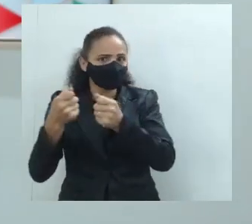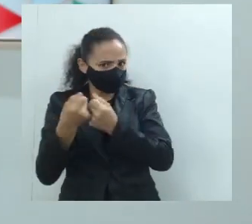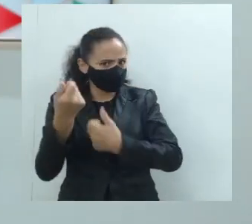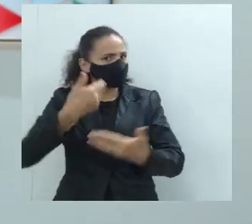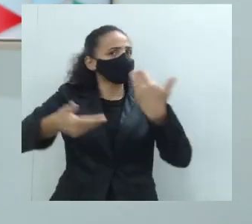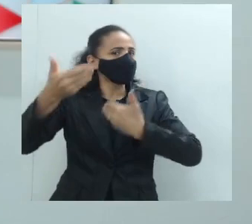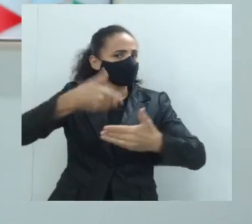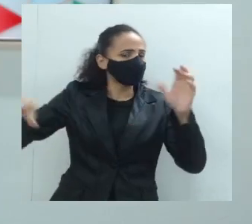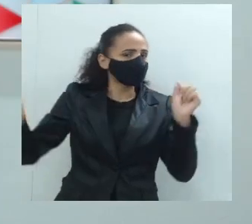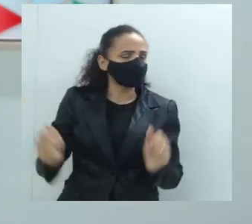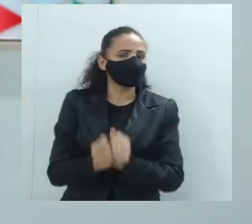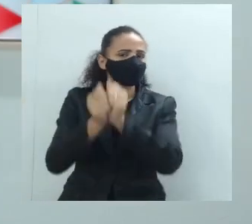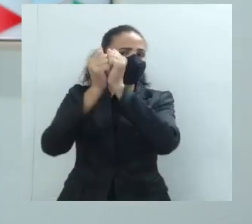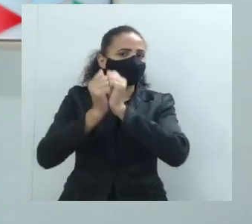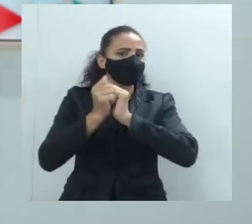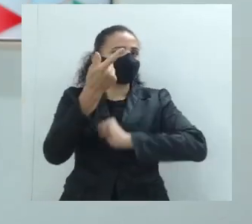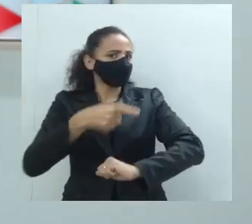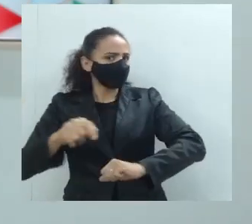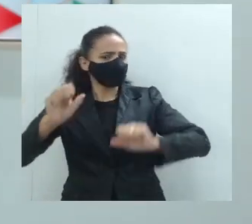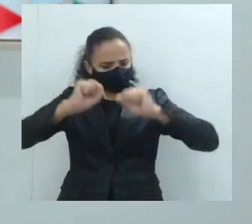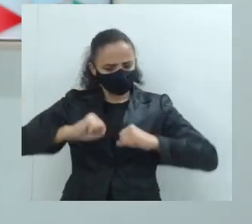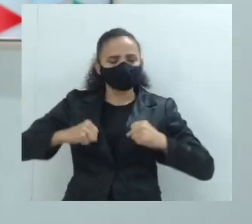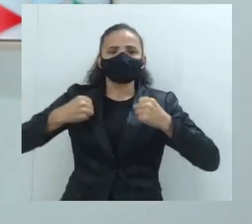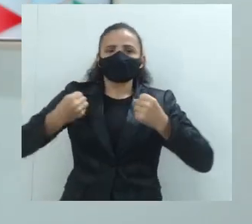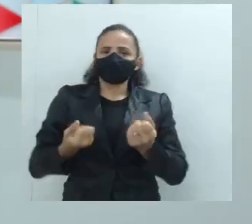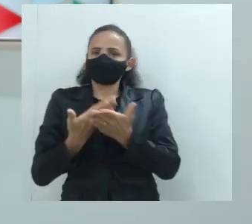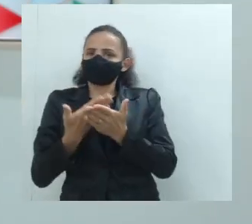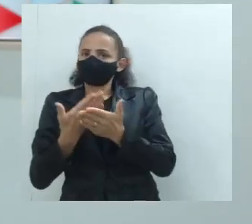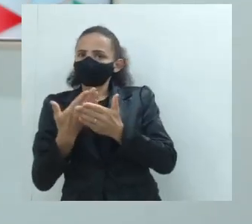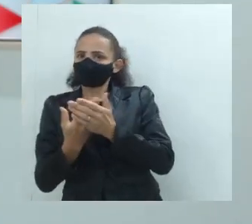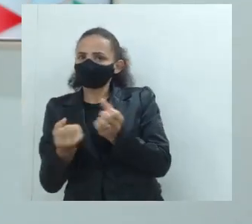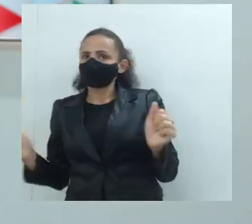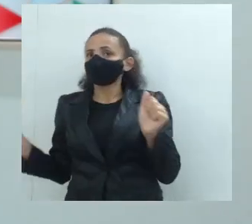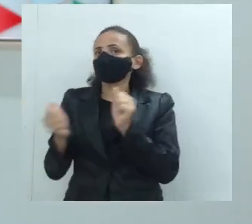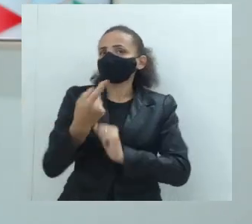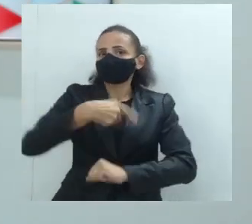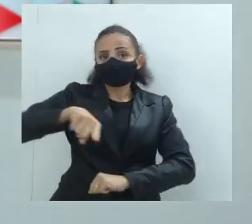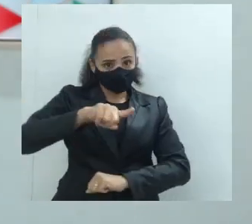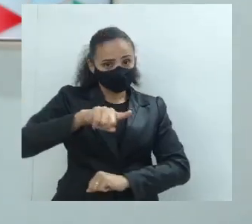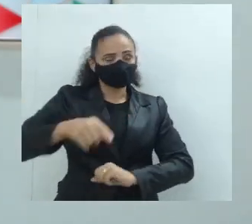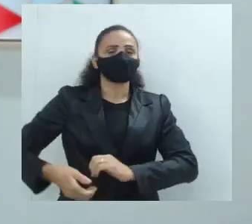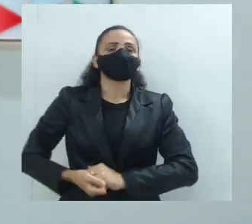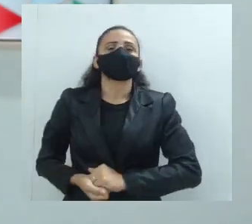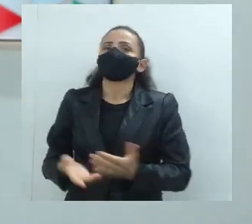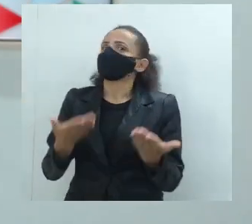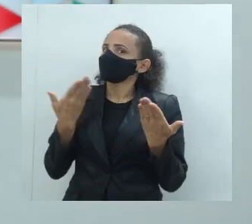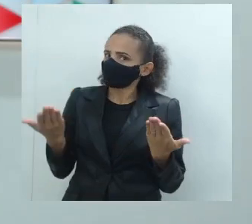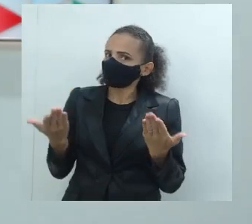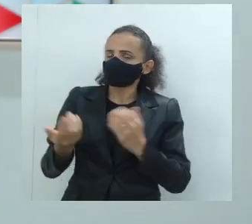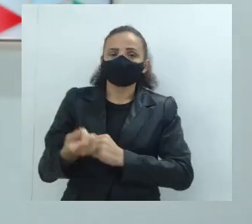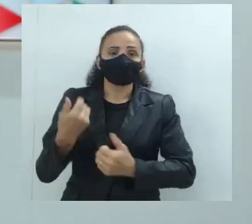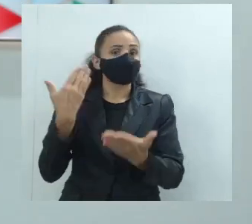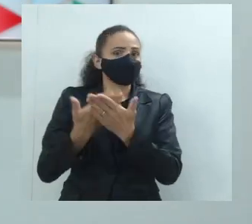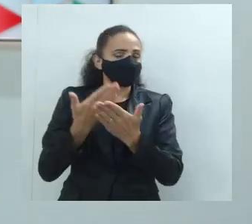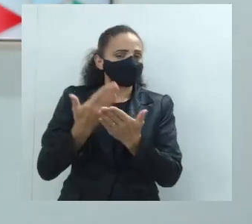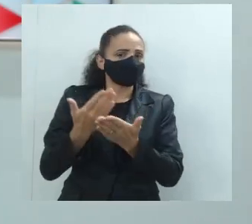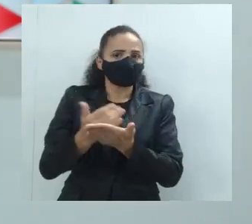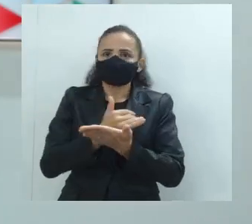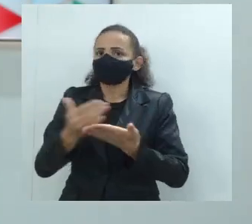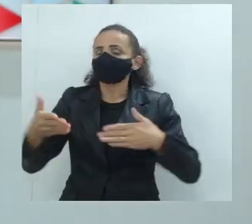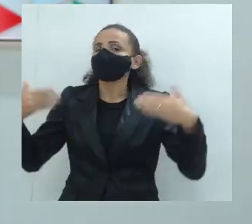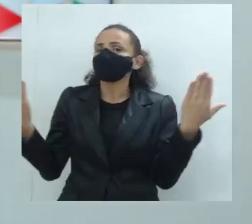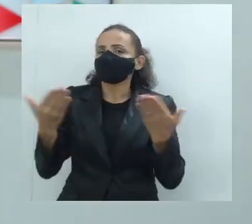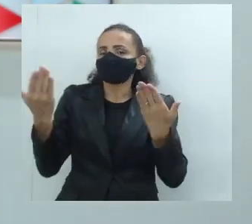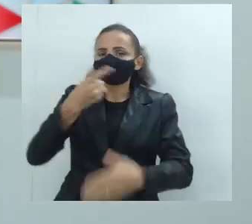para a gente poder falar aqui do teu esforço e da nossa parceria contigo, tá bom? Bom, não esquece, nossa aula vai começar